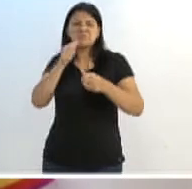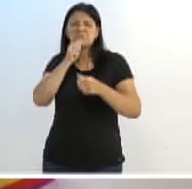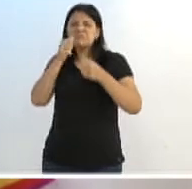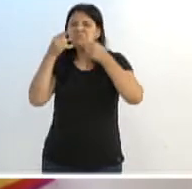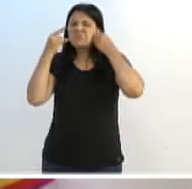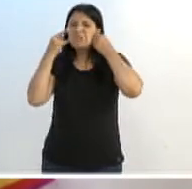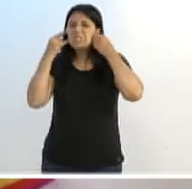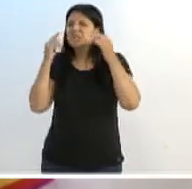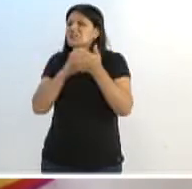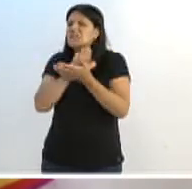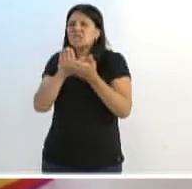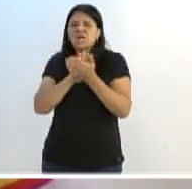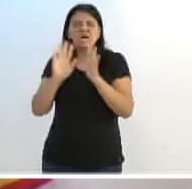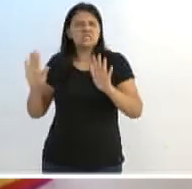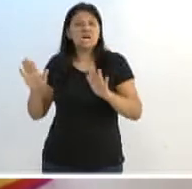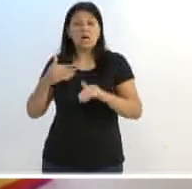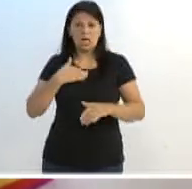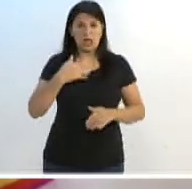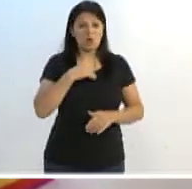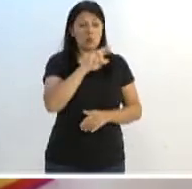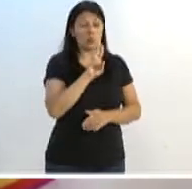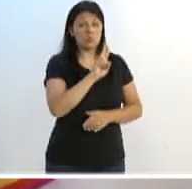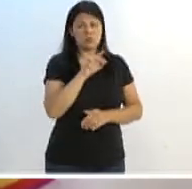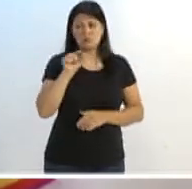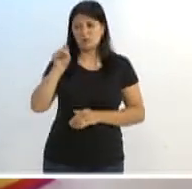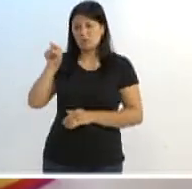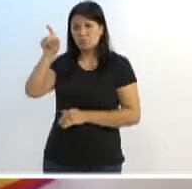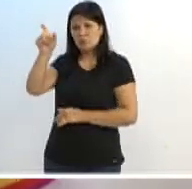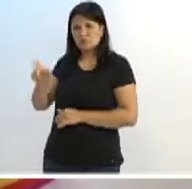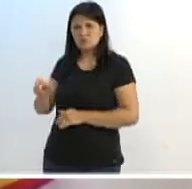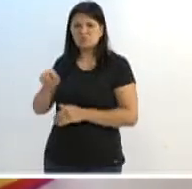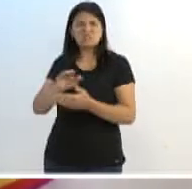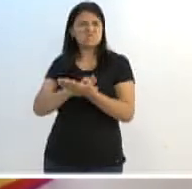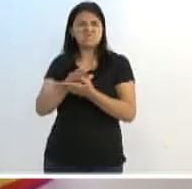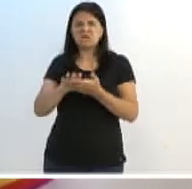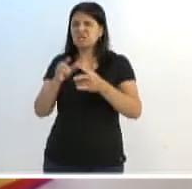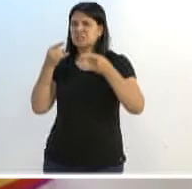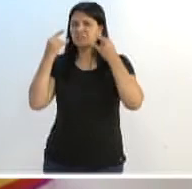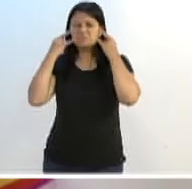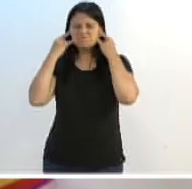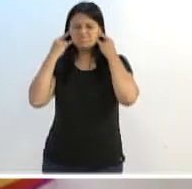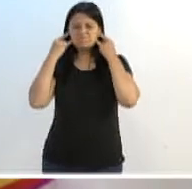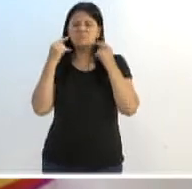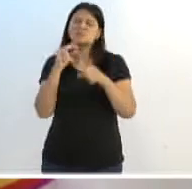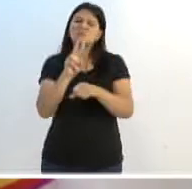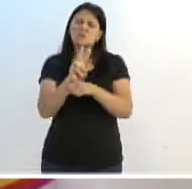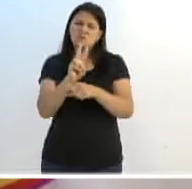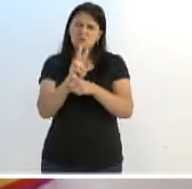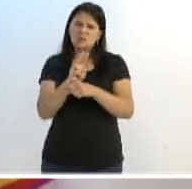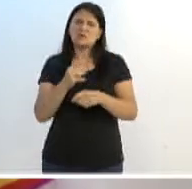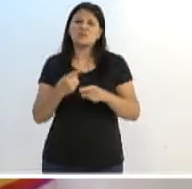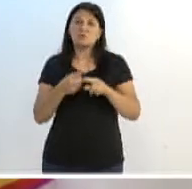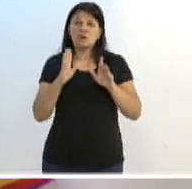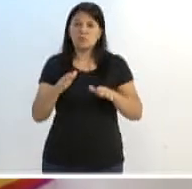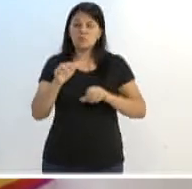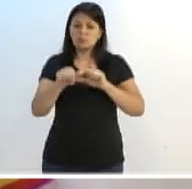vamos ter esse cuidado. Pelo menos agora que nós estamos numa fase de variante da Covid. Vamos ter